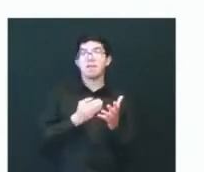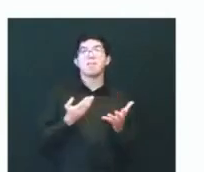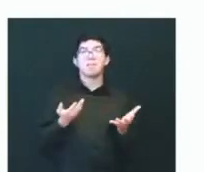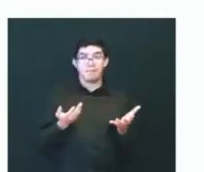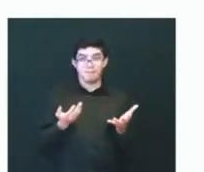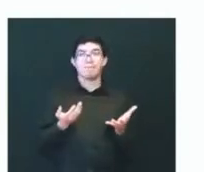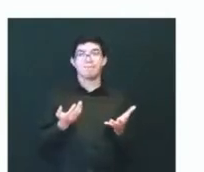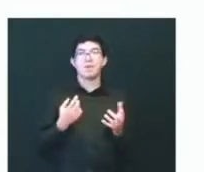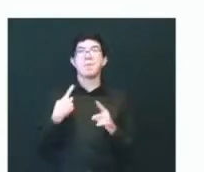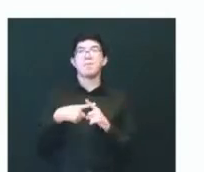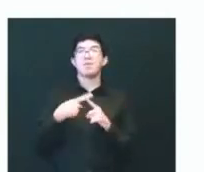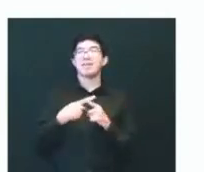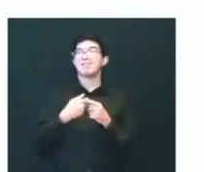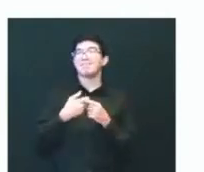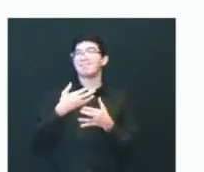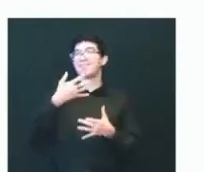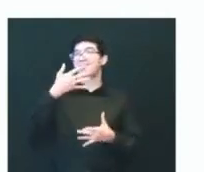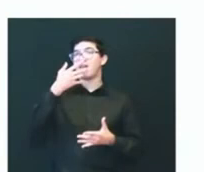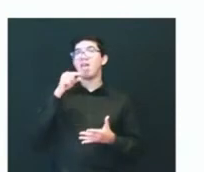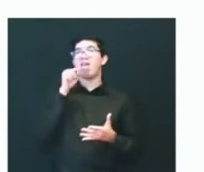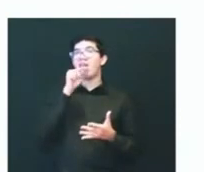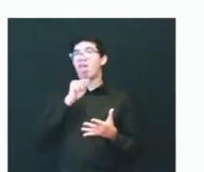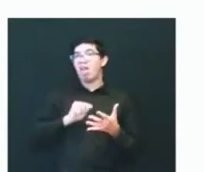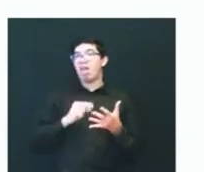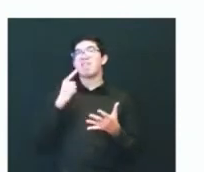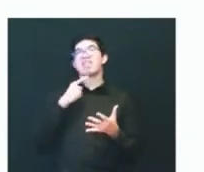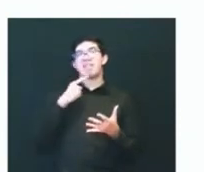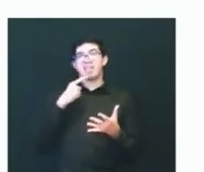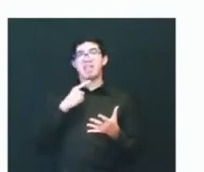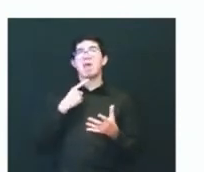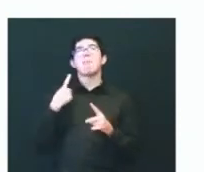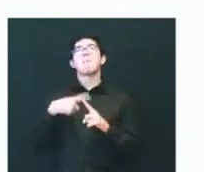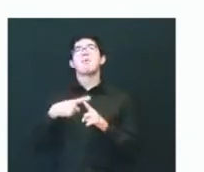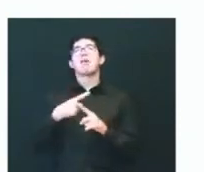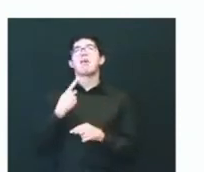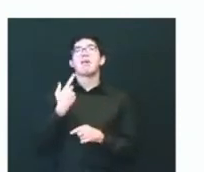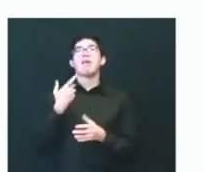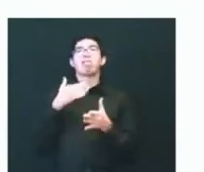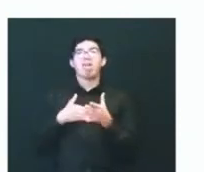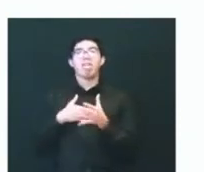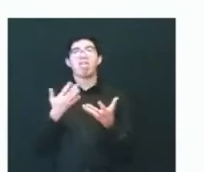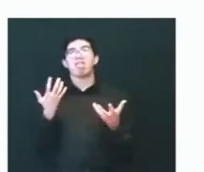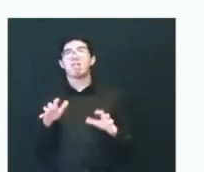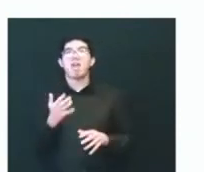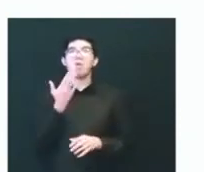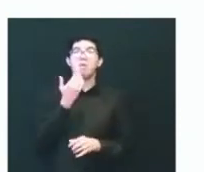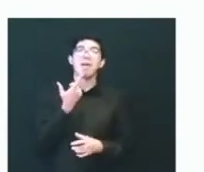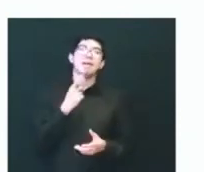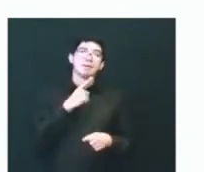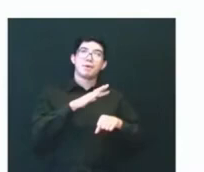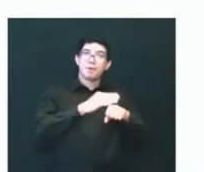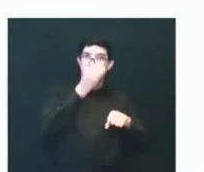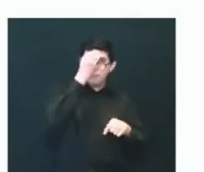dificuldade para se alimentar. A pergunta é, por que esse paciente tem dificuldade de se alimentar? Tem várias questões. Tem a própria doença, tem o